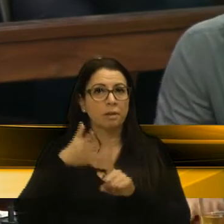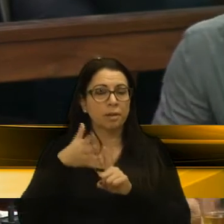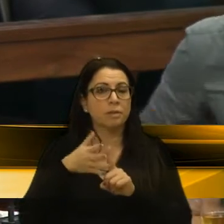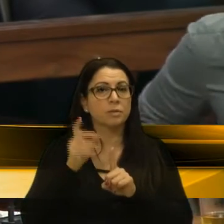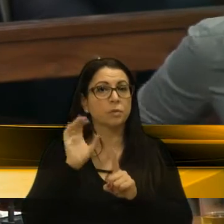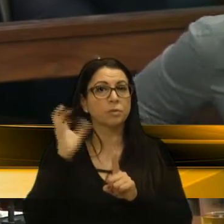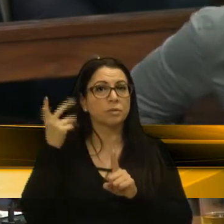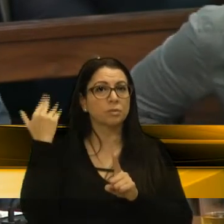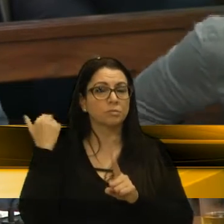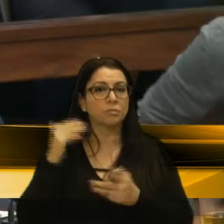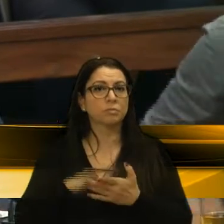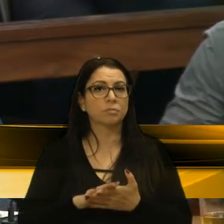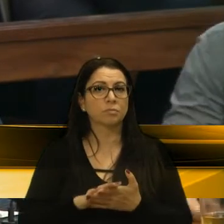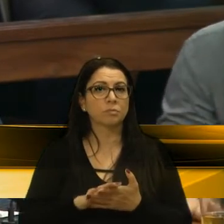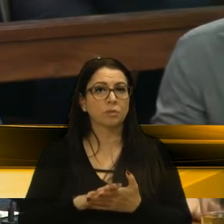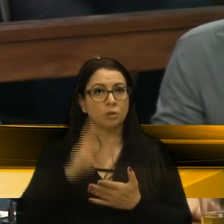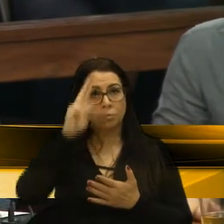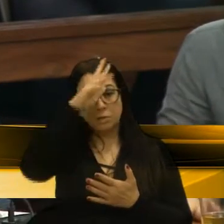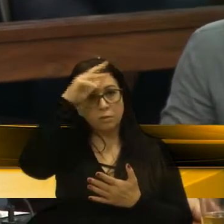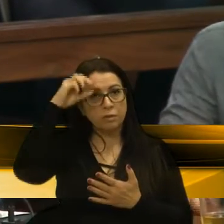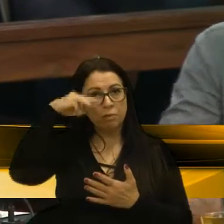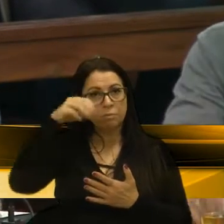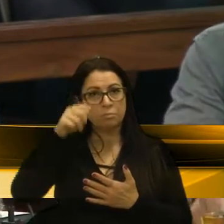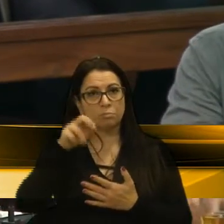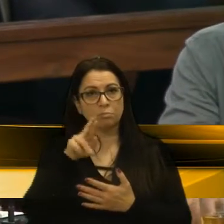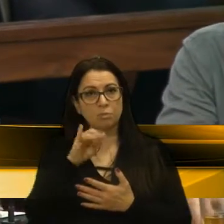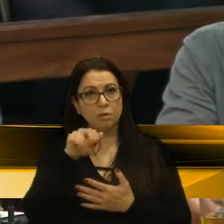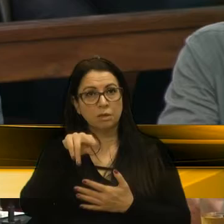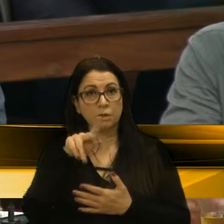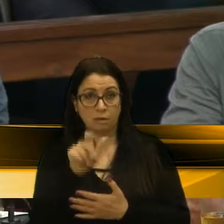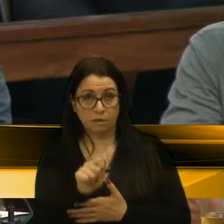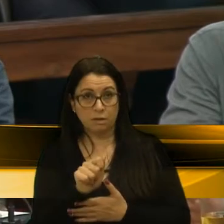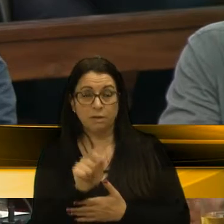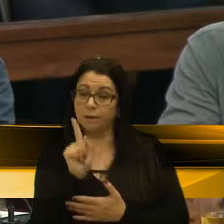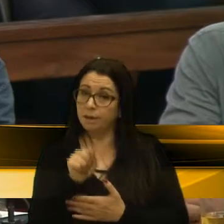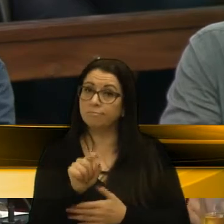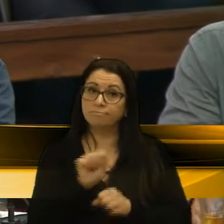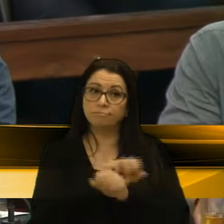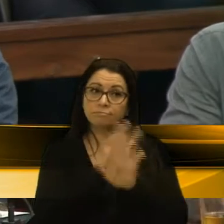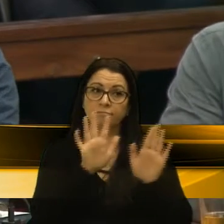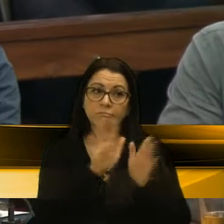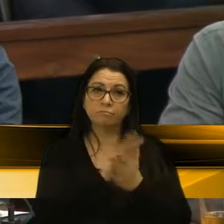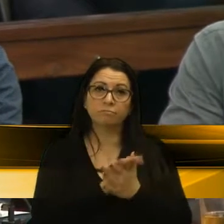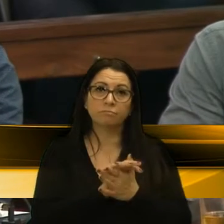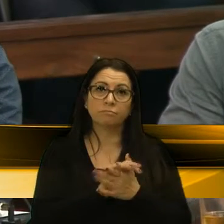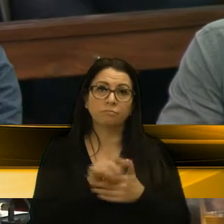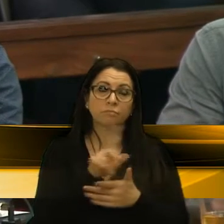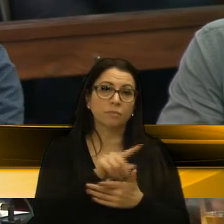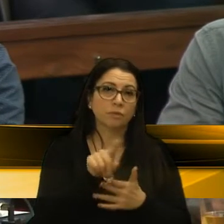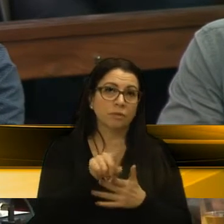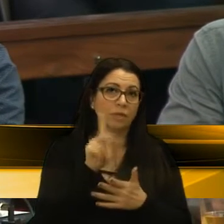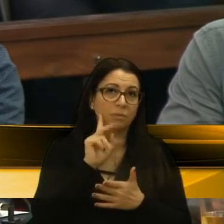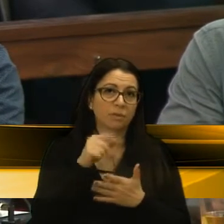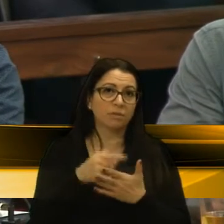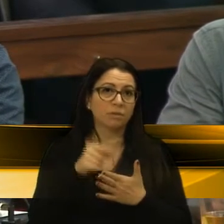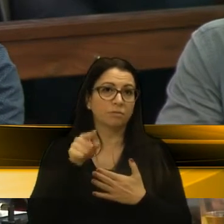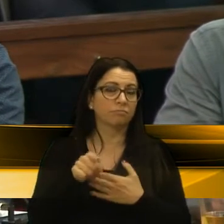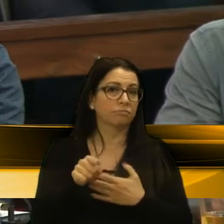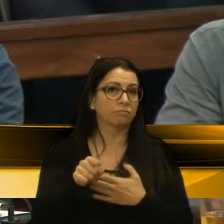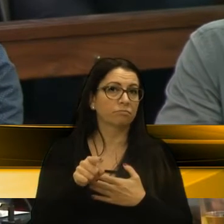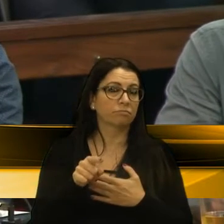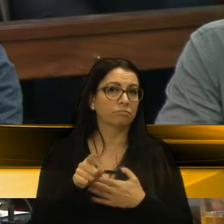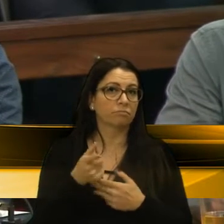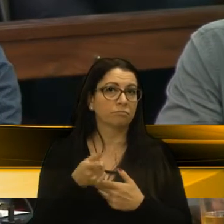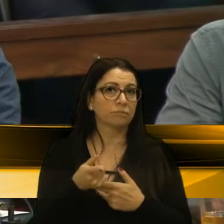acontecida lá do prefeito de Maringá, né? De fato, muito esclarecedora, né? E ele coloca ali